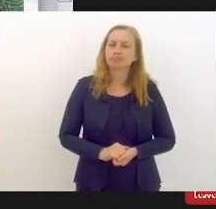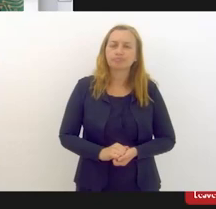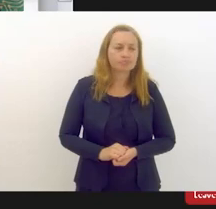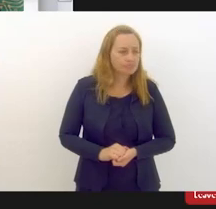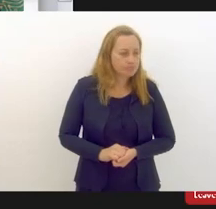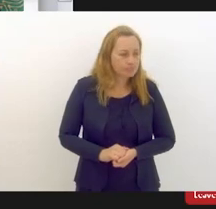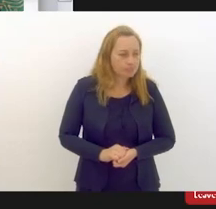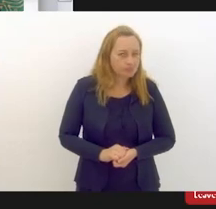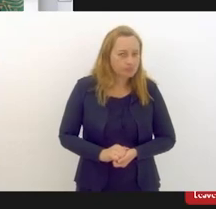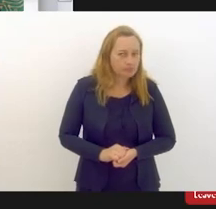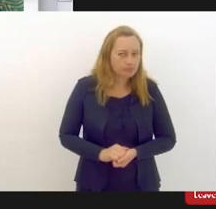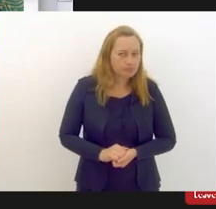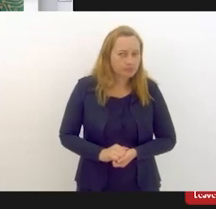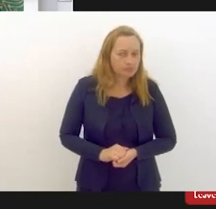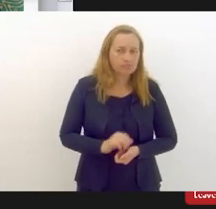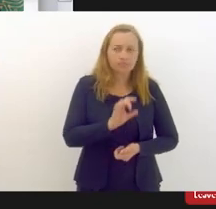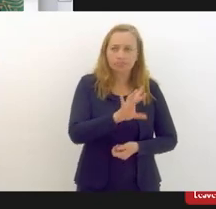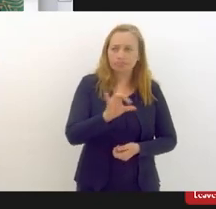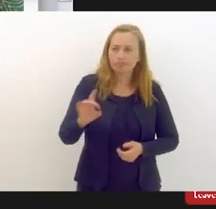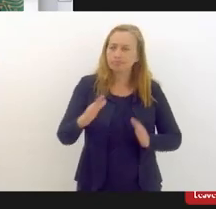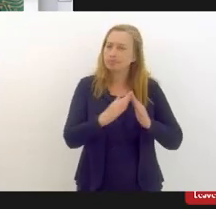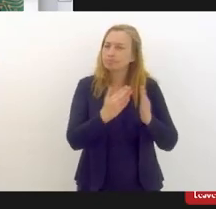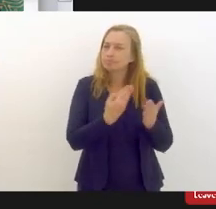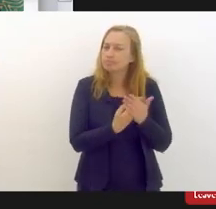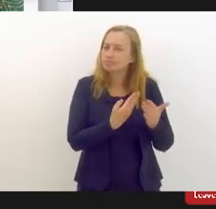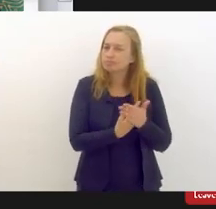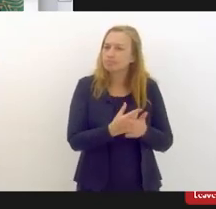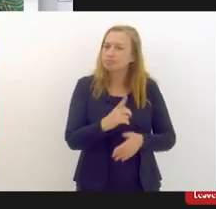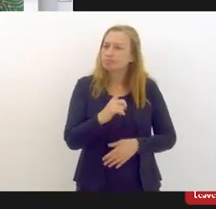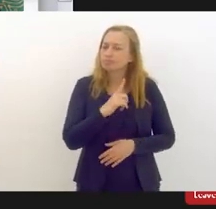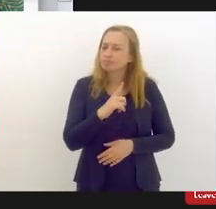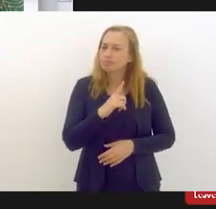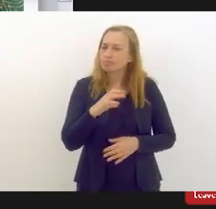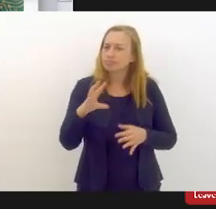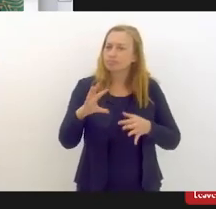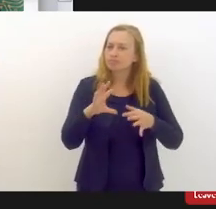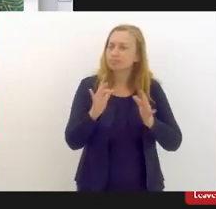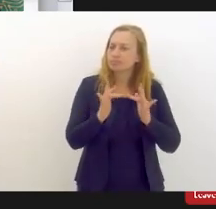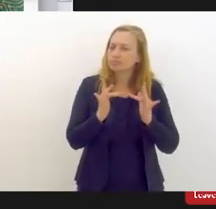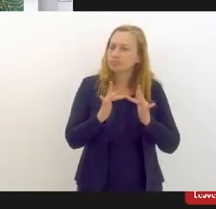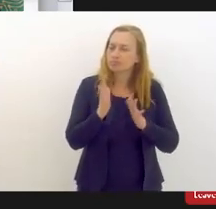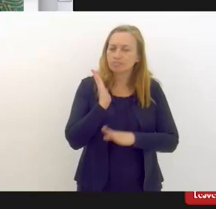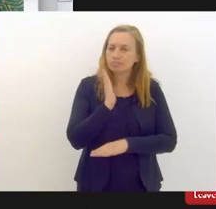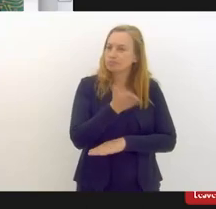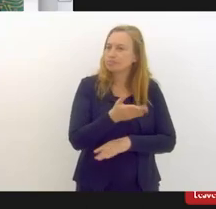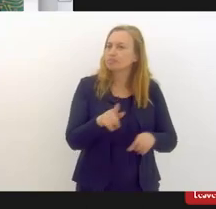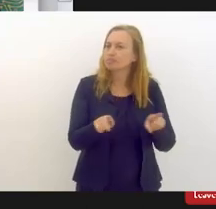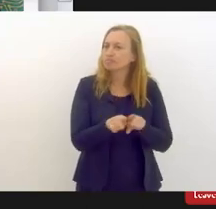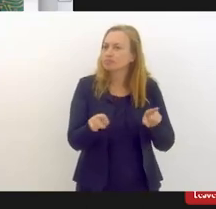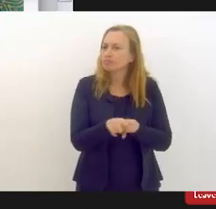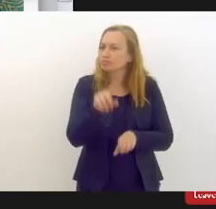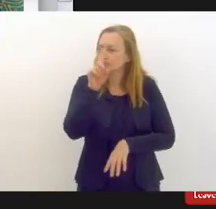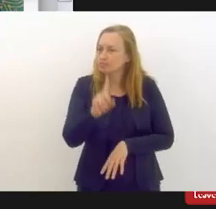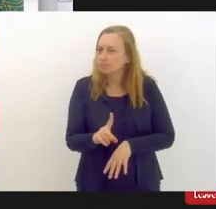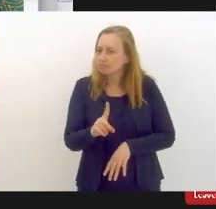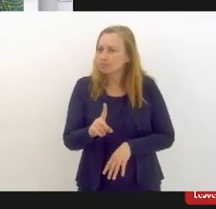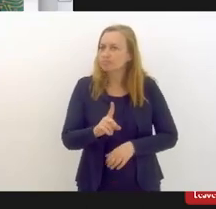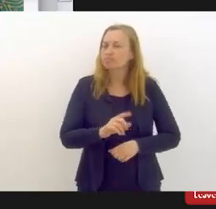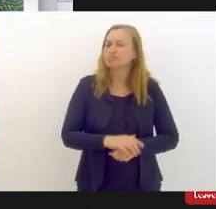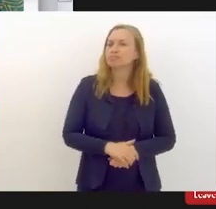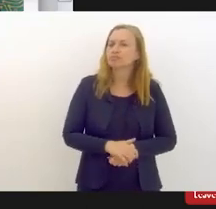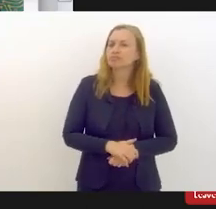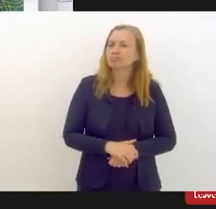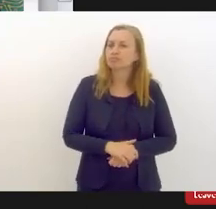Para cada unidade, para cada escola, a gente tem mantido contato direto também com os nossos diretores regionais para